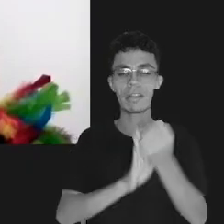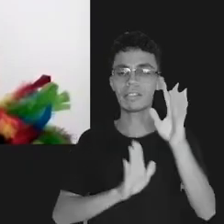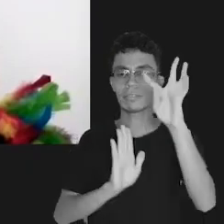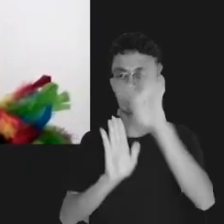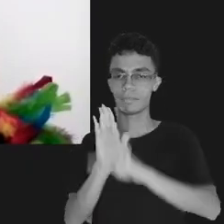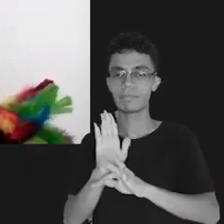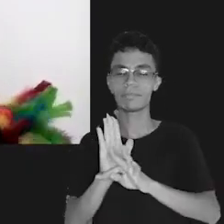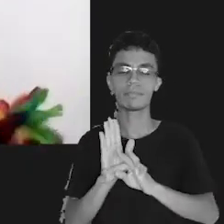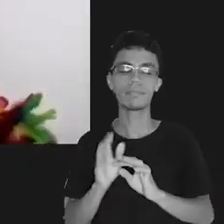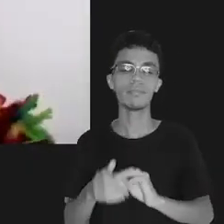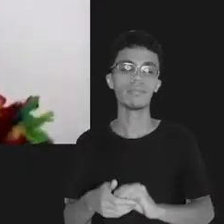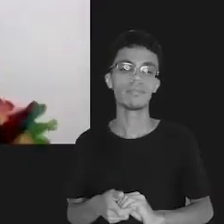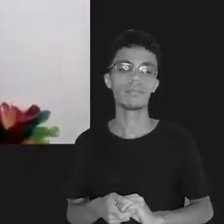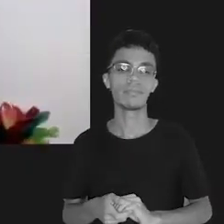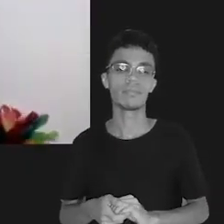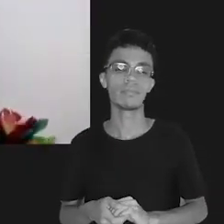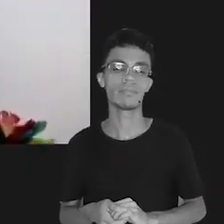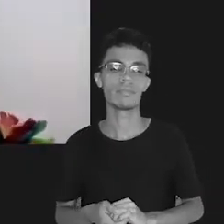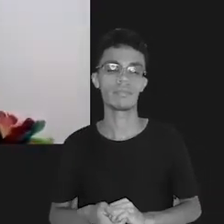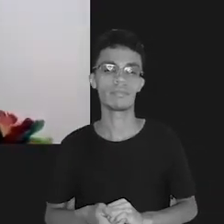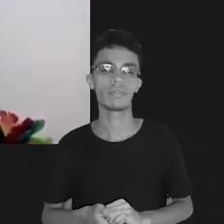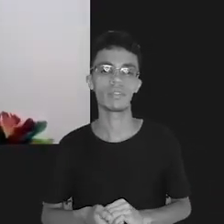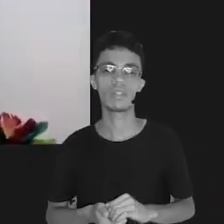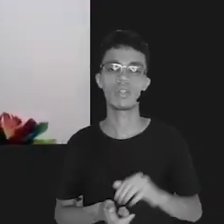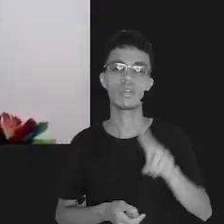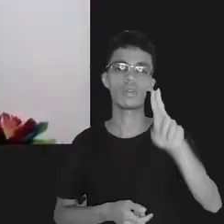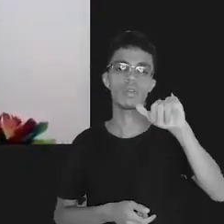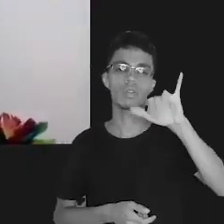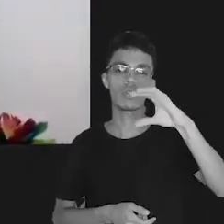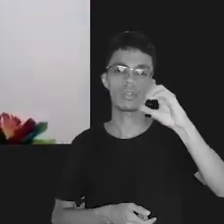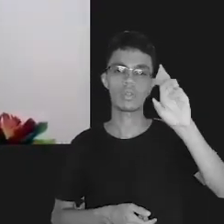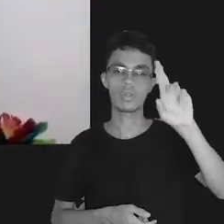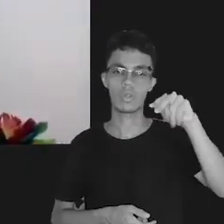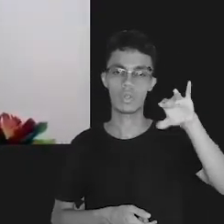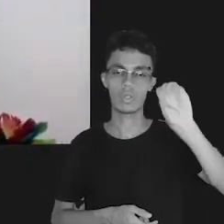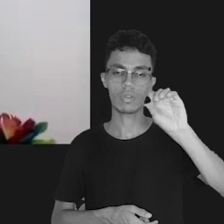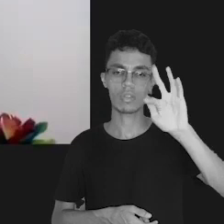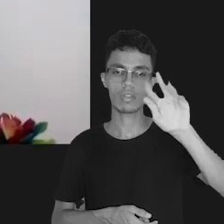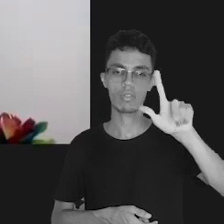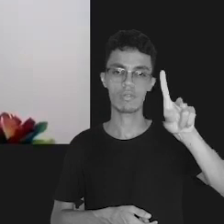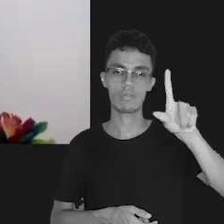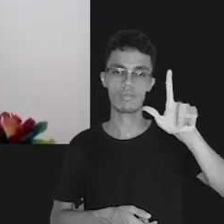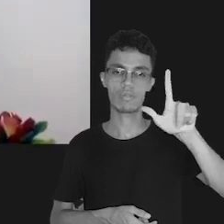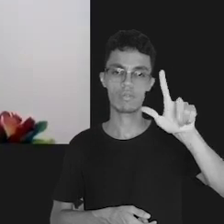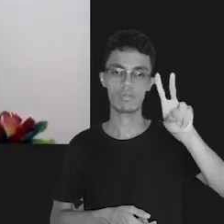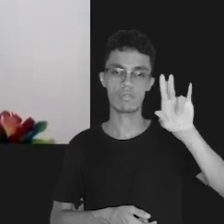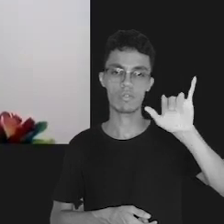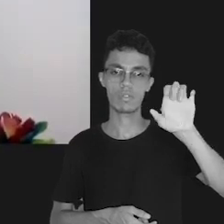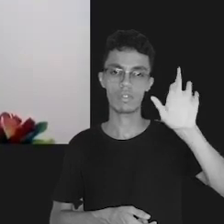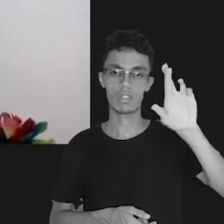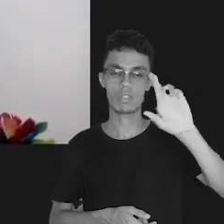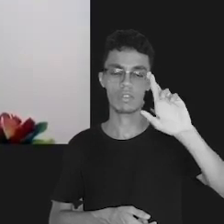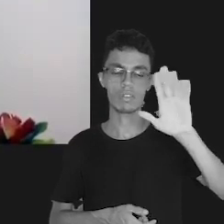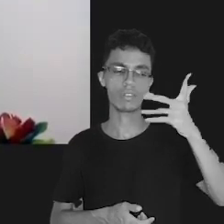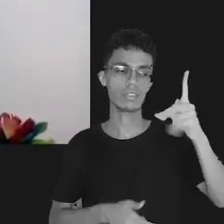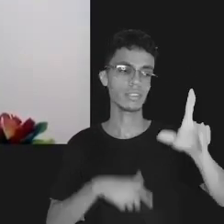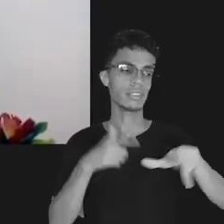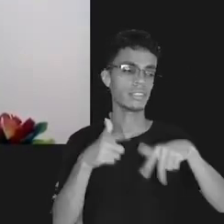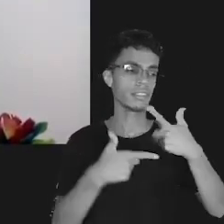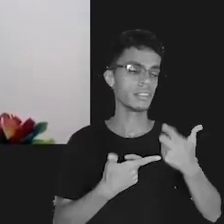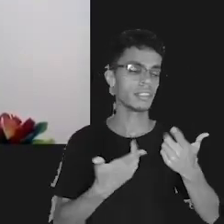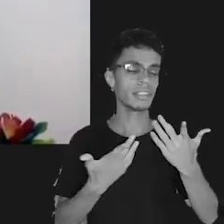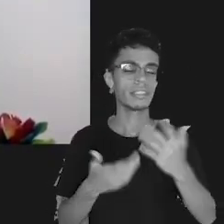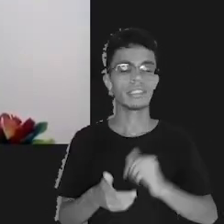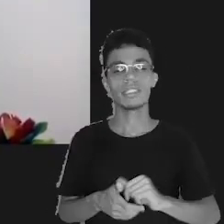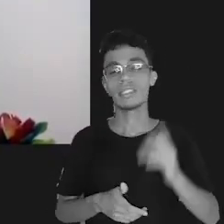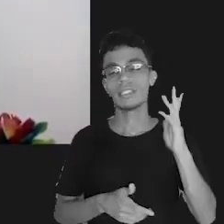da prosa, o Floema, o Unicórnio e um que era um pouco inspirado, né. Então, foram trabalhos que,